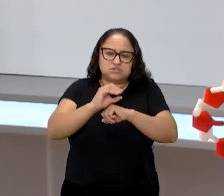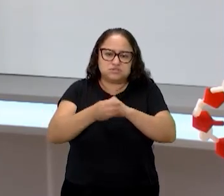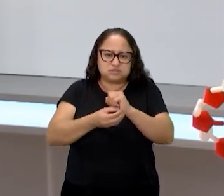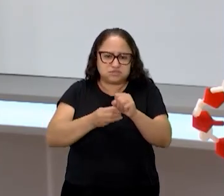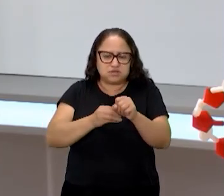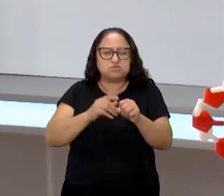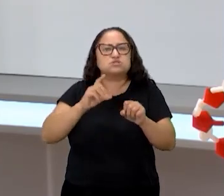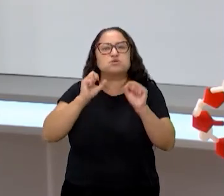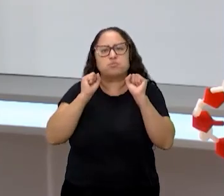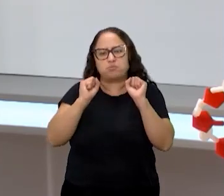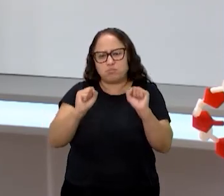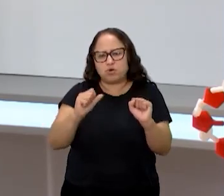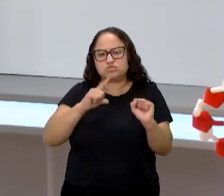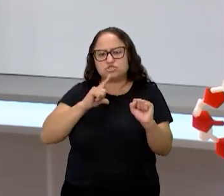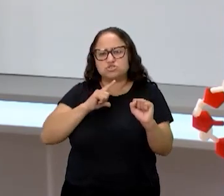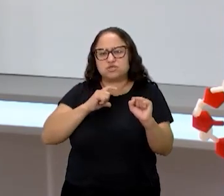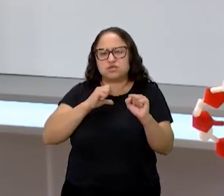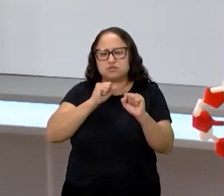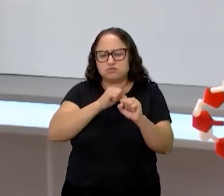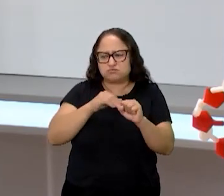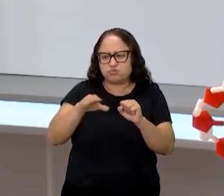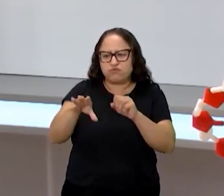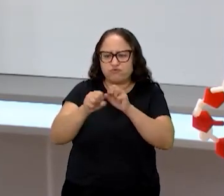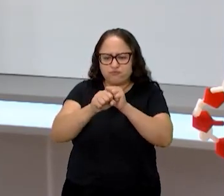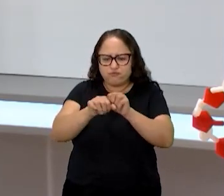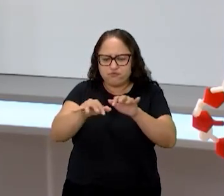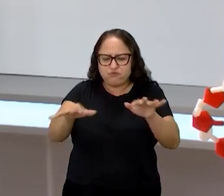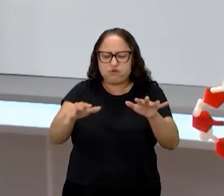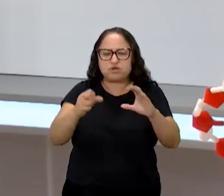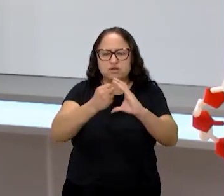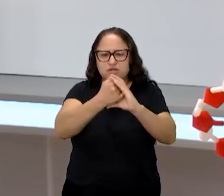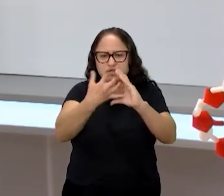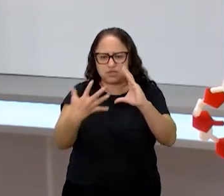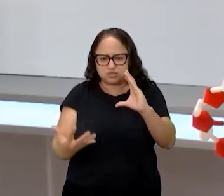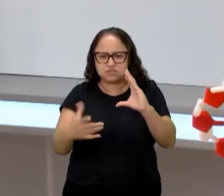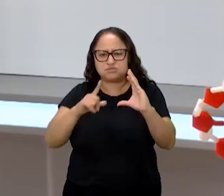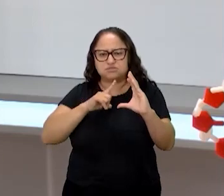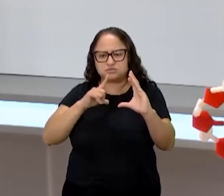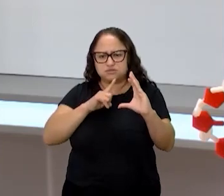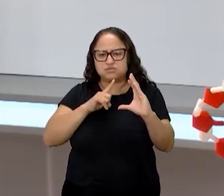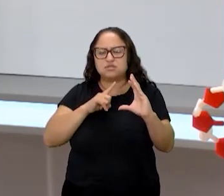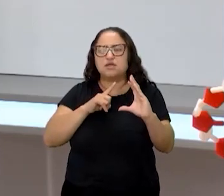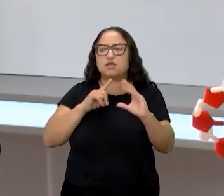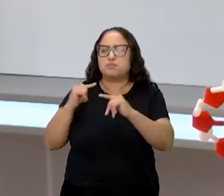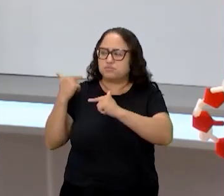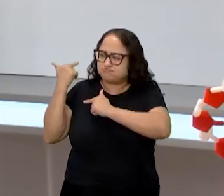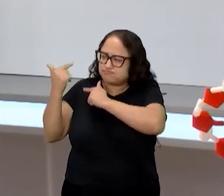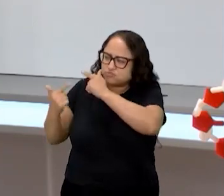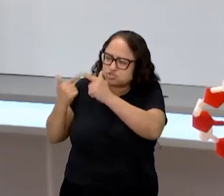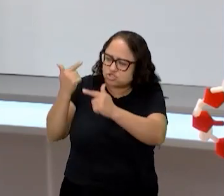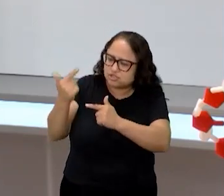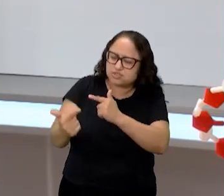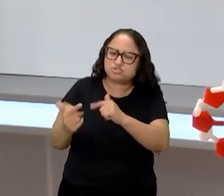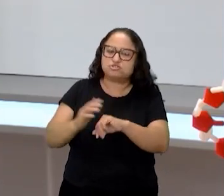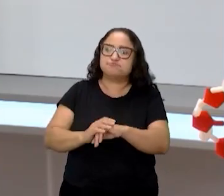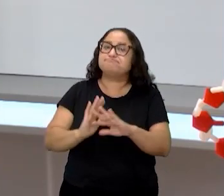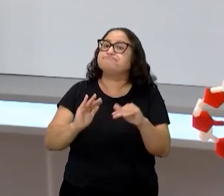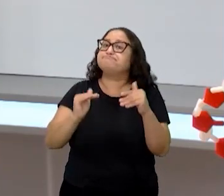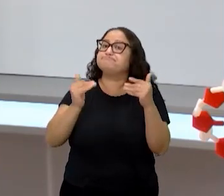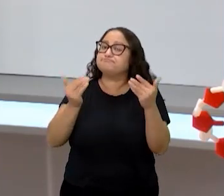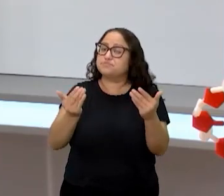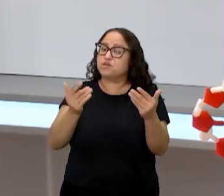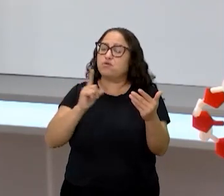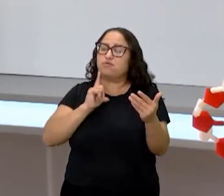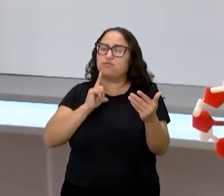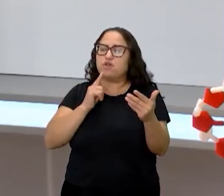então, responsável pela transmissão das características para os seus descendentes. E a partir daí